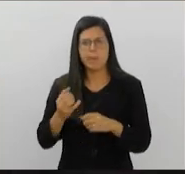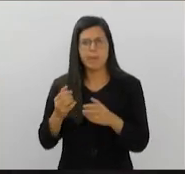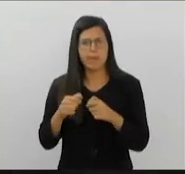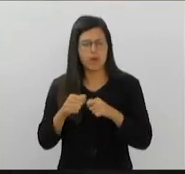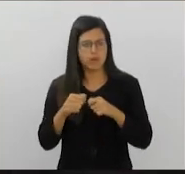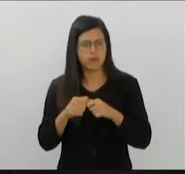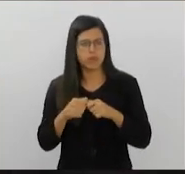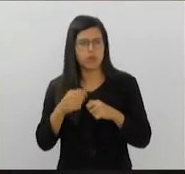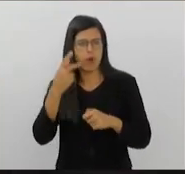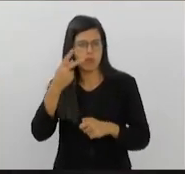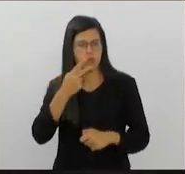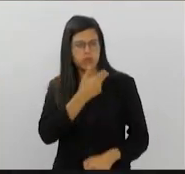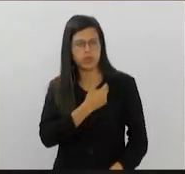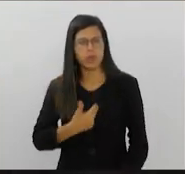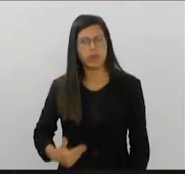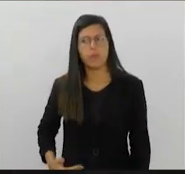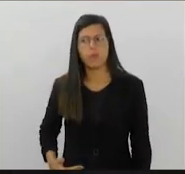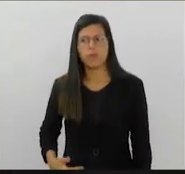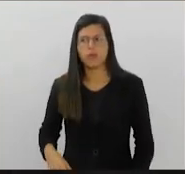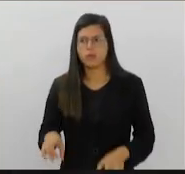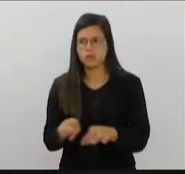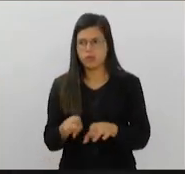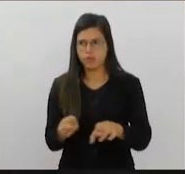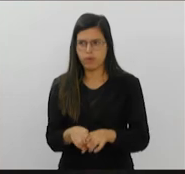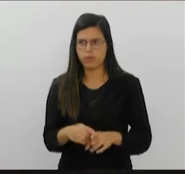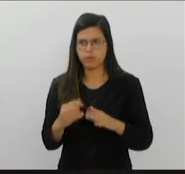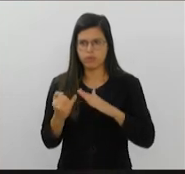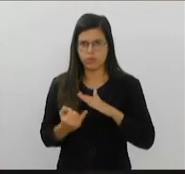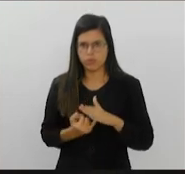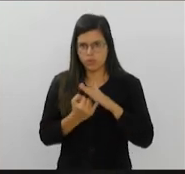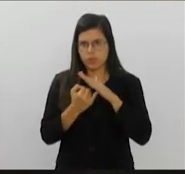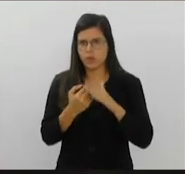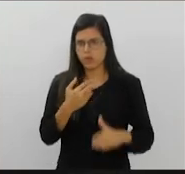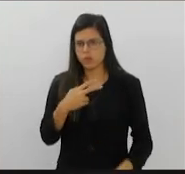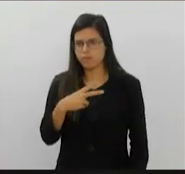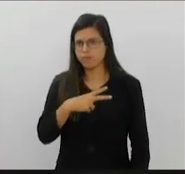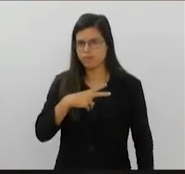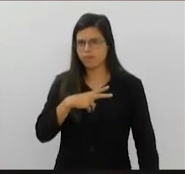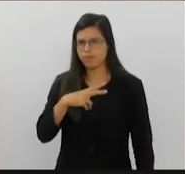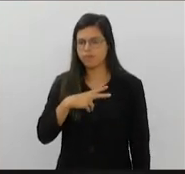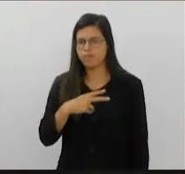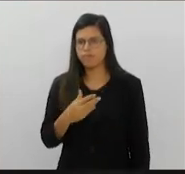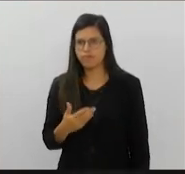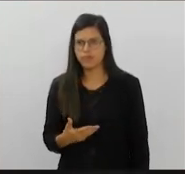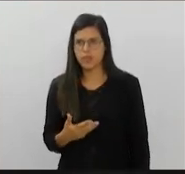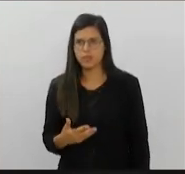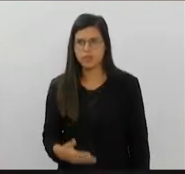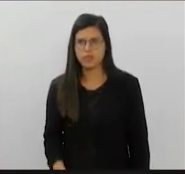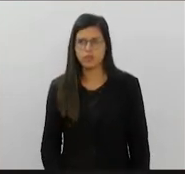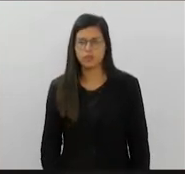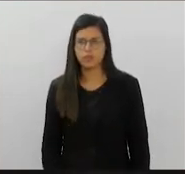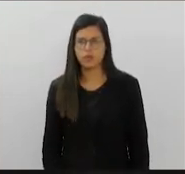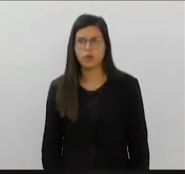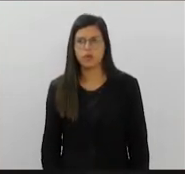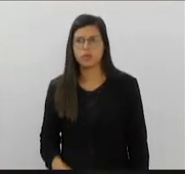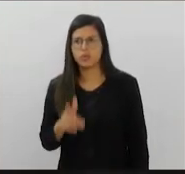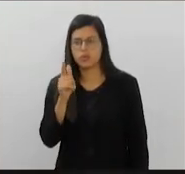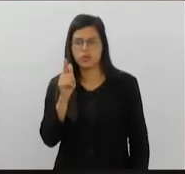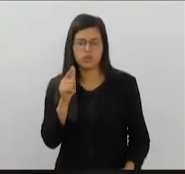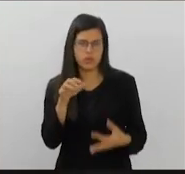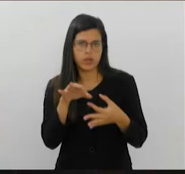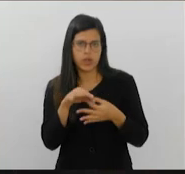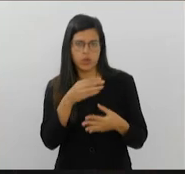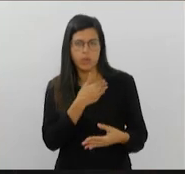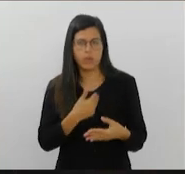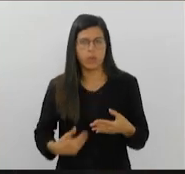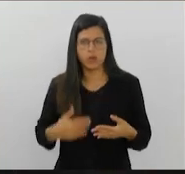pública, com articulação de instituições privadas e entes públicos, para que a gente consiga fazer, de fato,